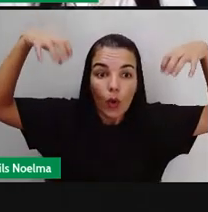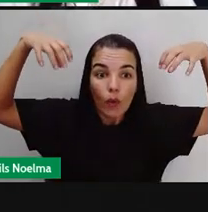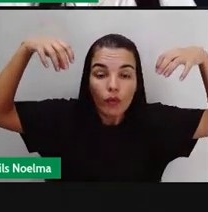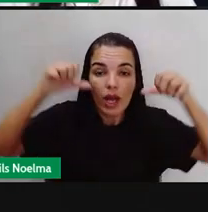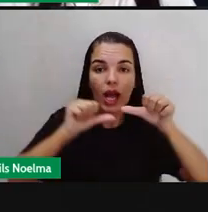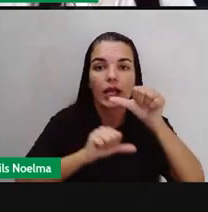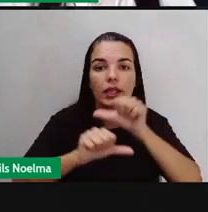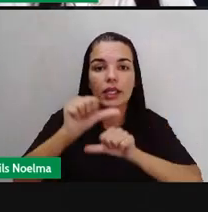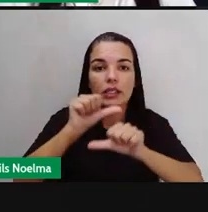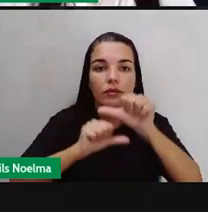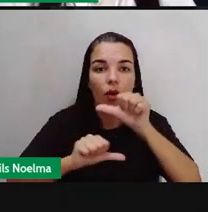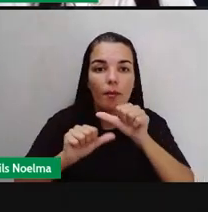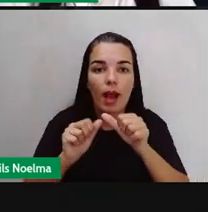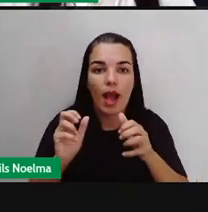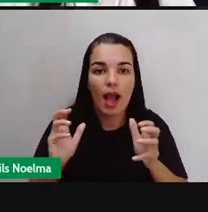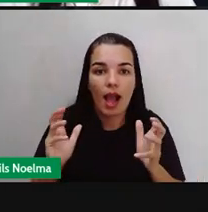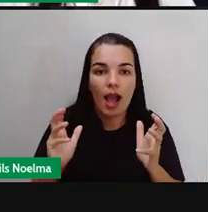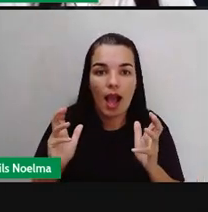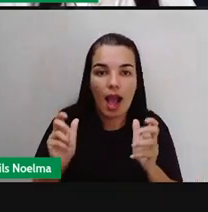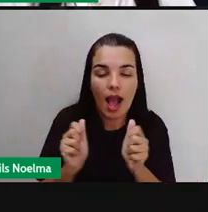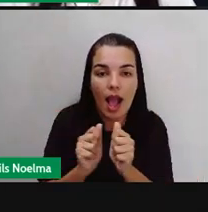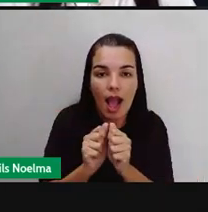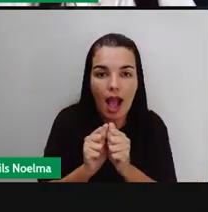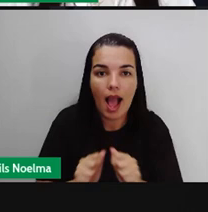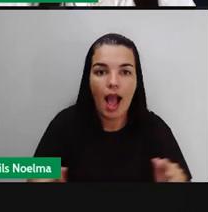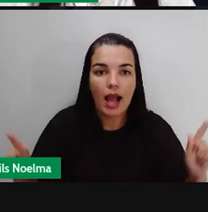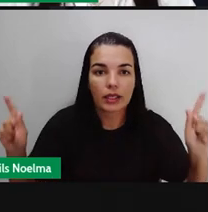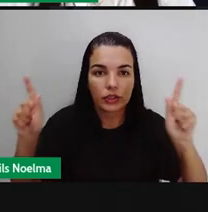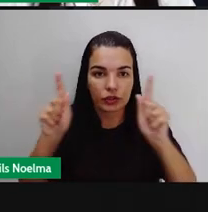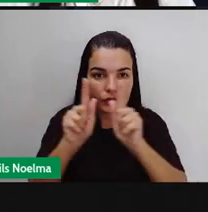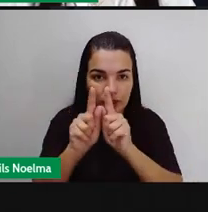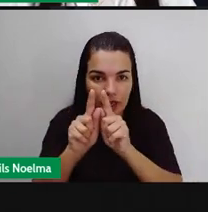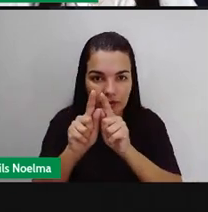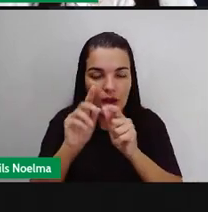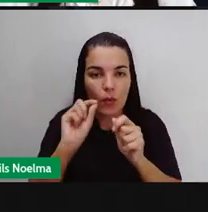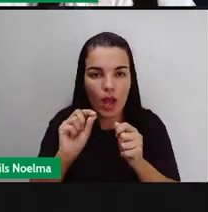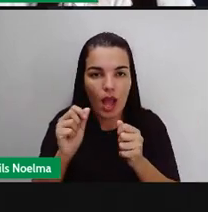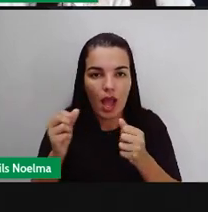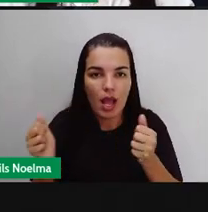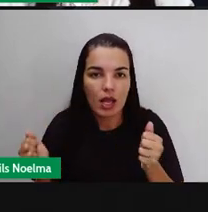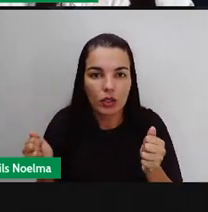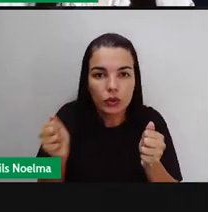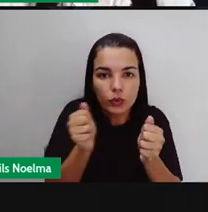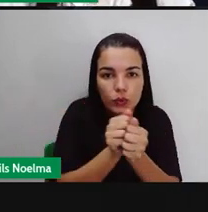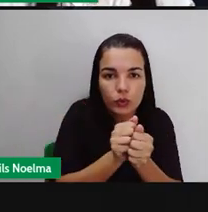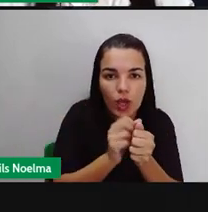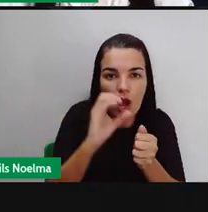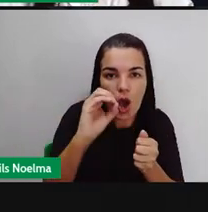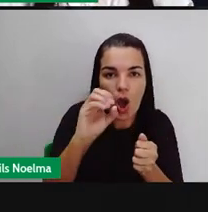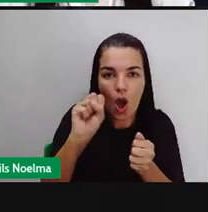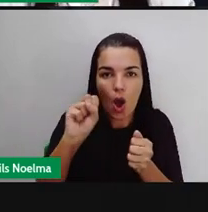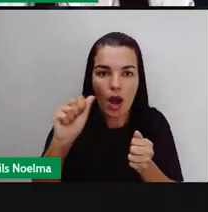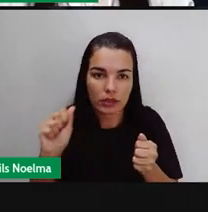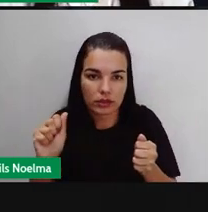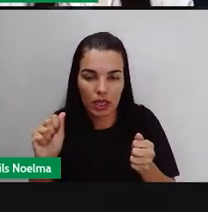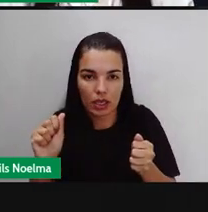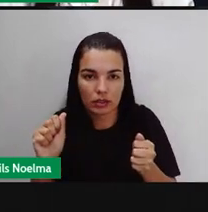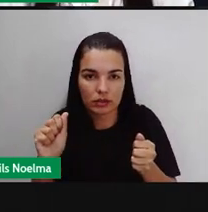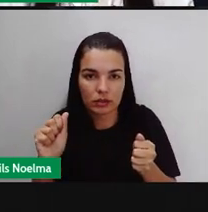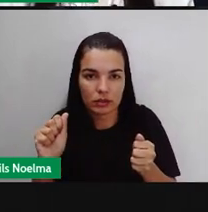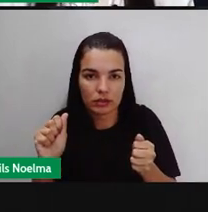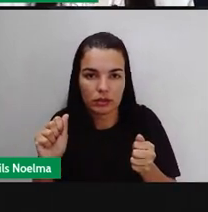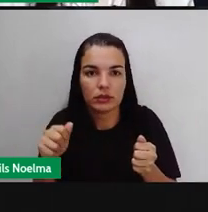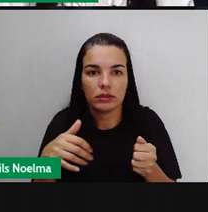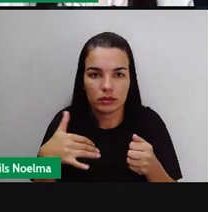transformar em adjetivo, nós colocamos oso ou osa. Então, pode ser chuvosa, chuvoso. Dia chuvoso,